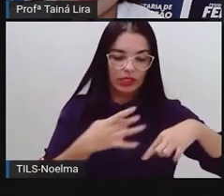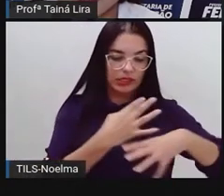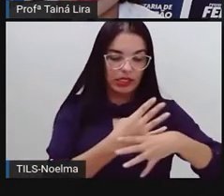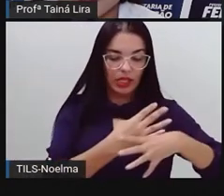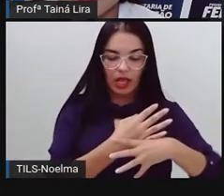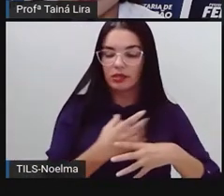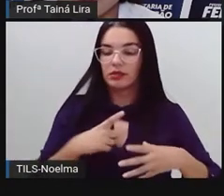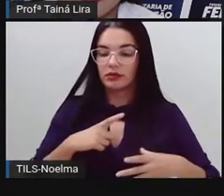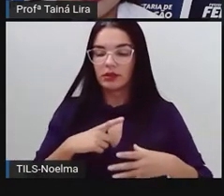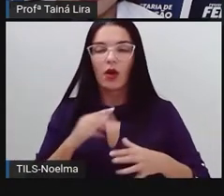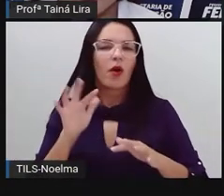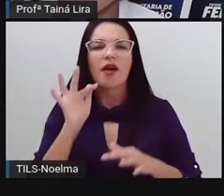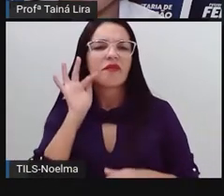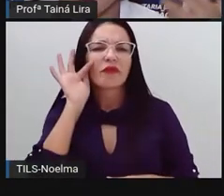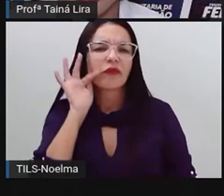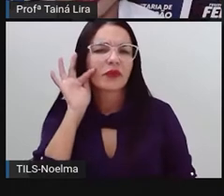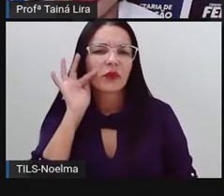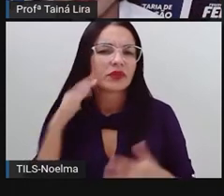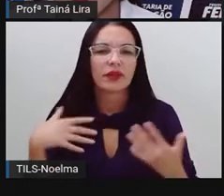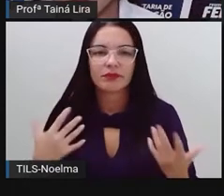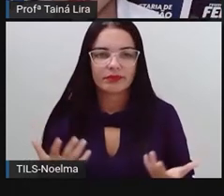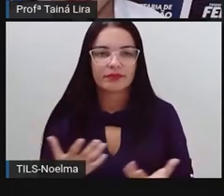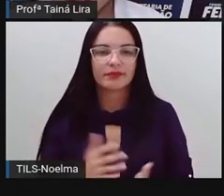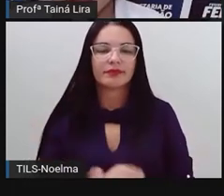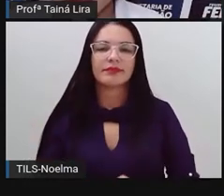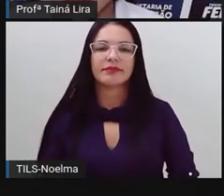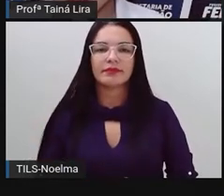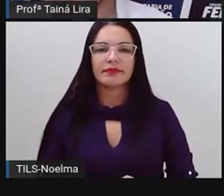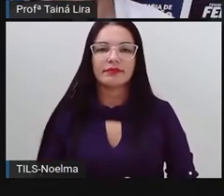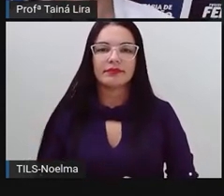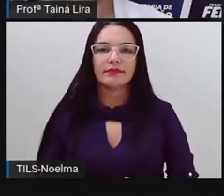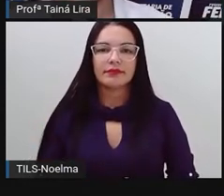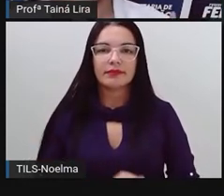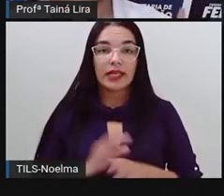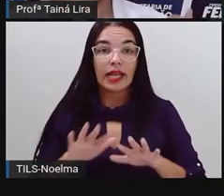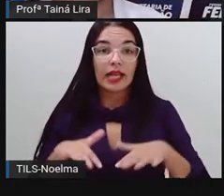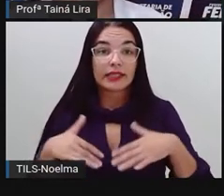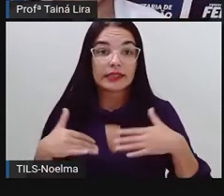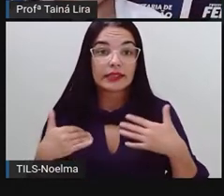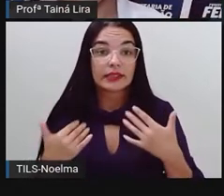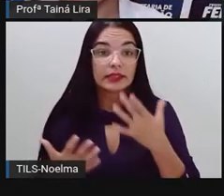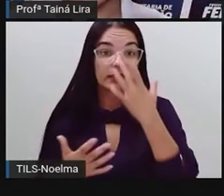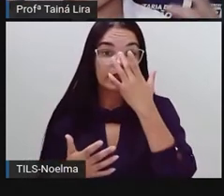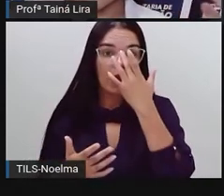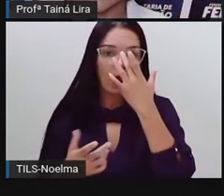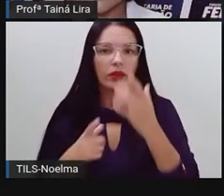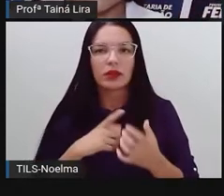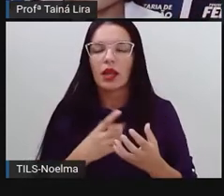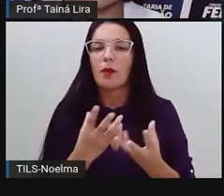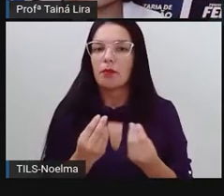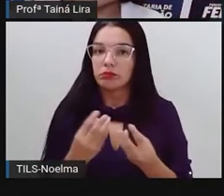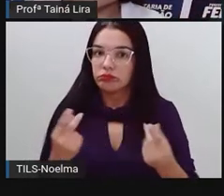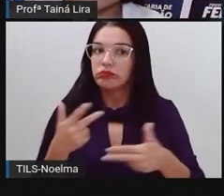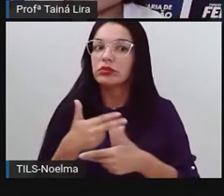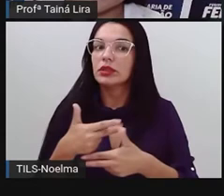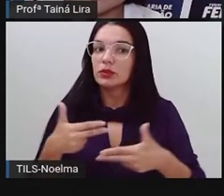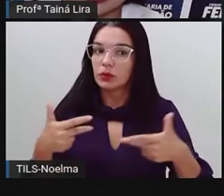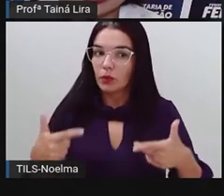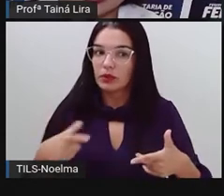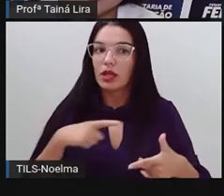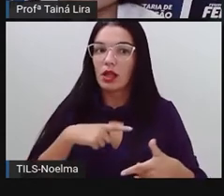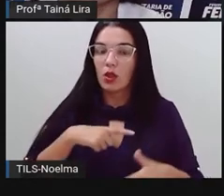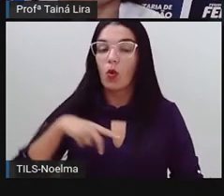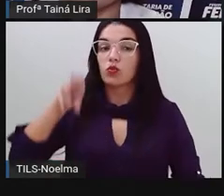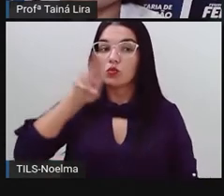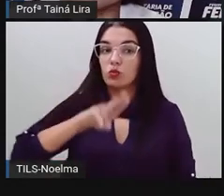algumas frutas então é uma cesta de frutas certo então vários produtos que nós consumimos